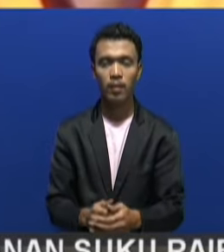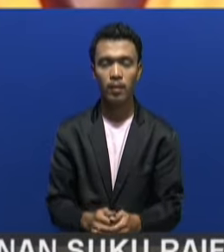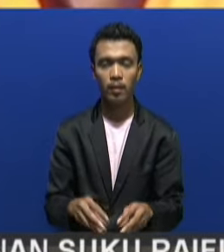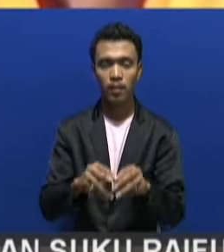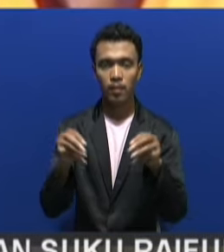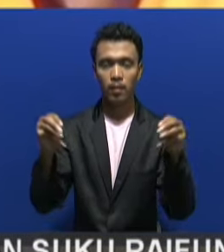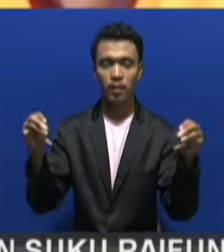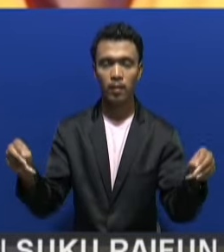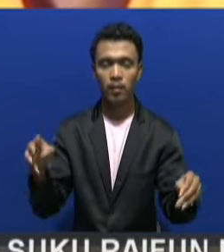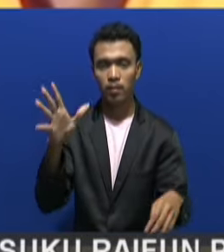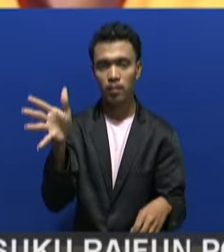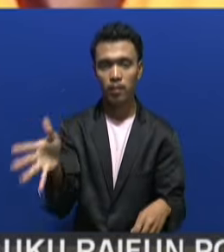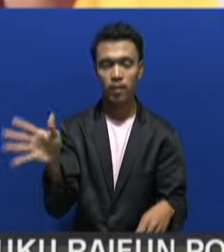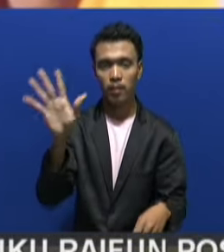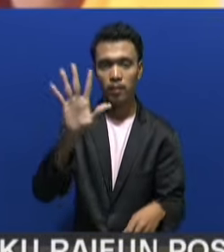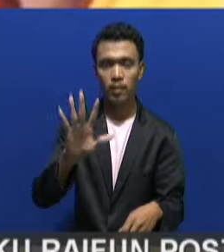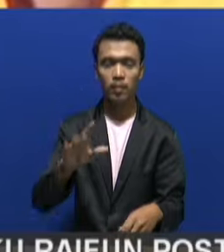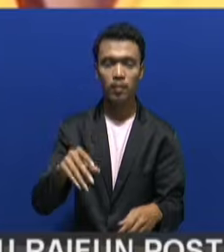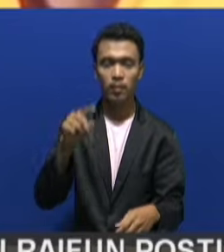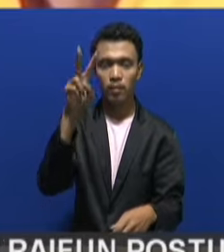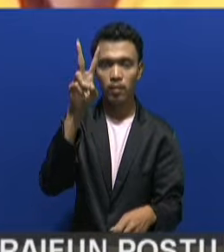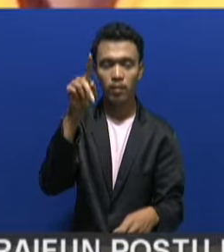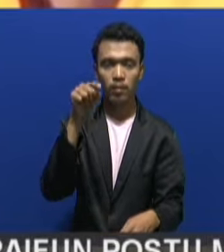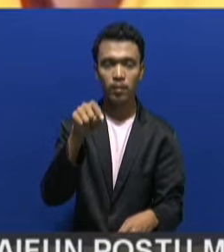metro 55,